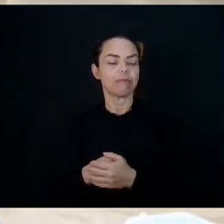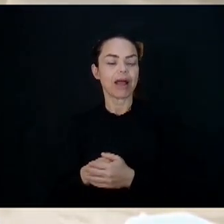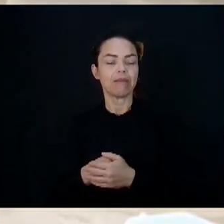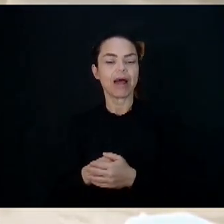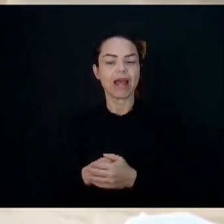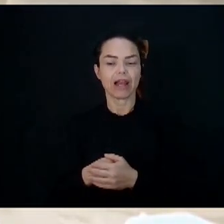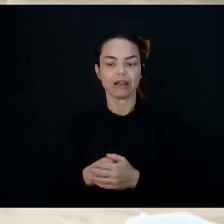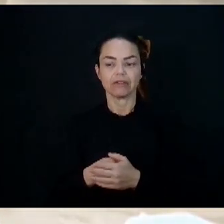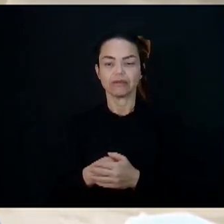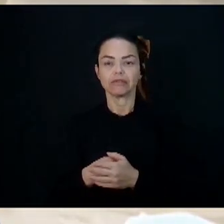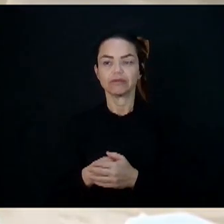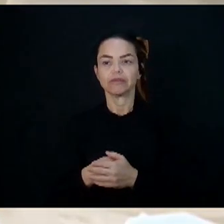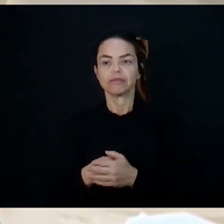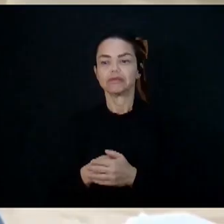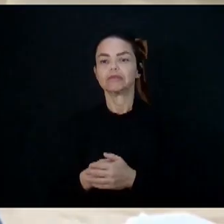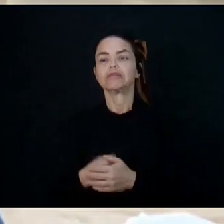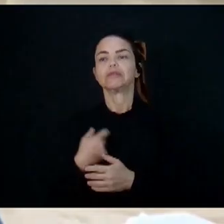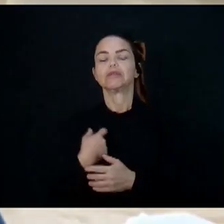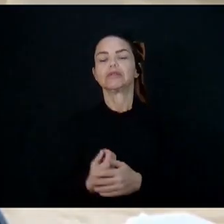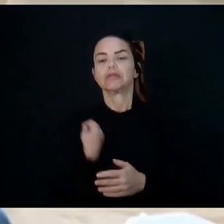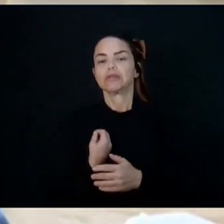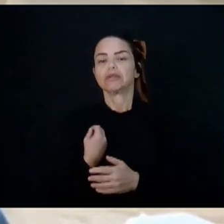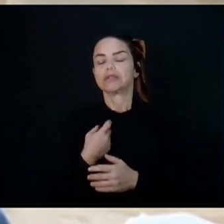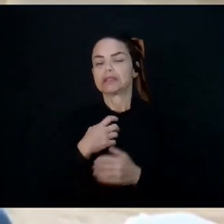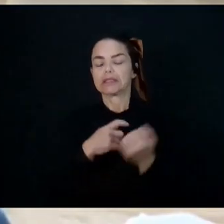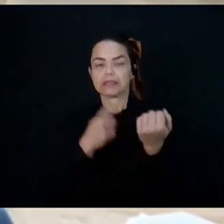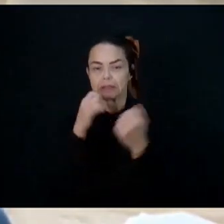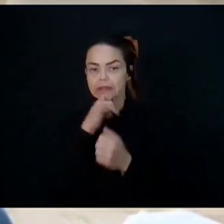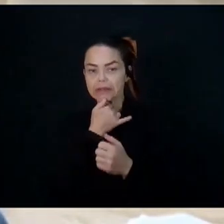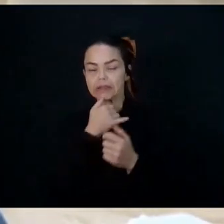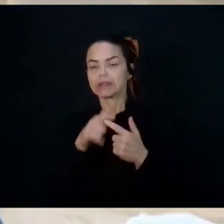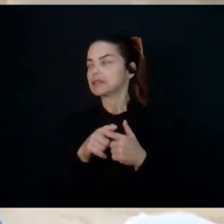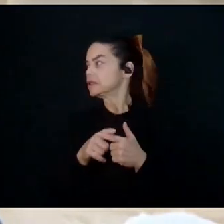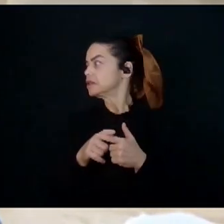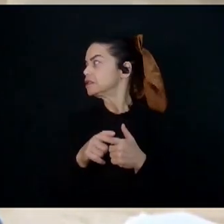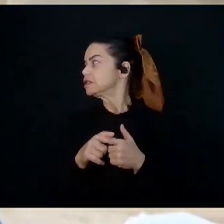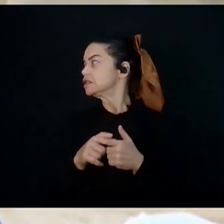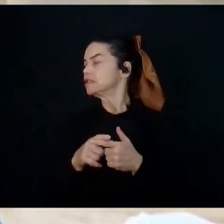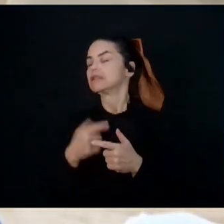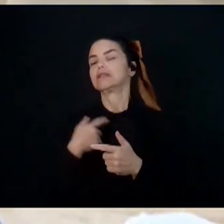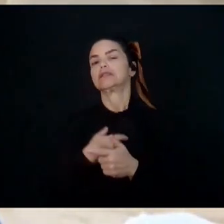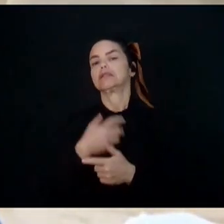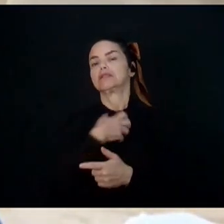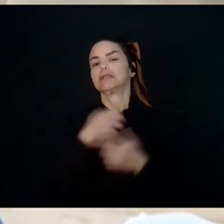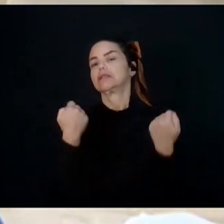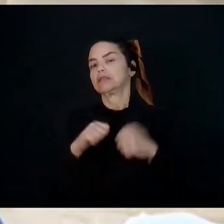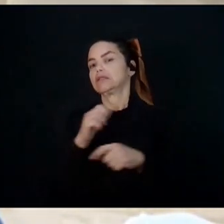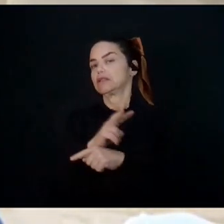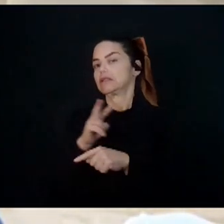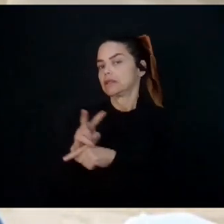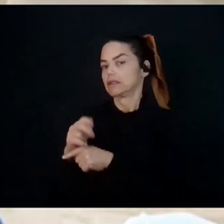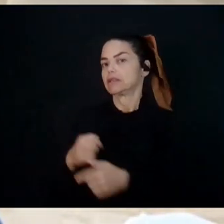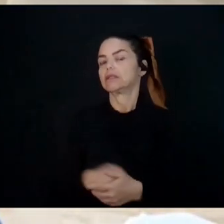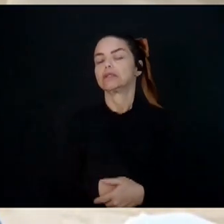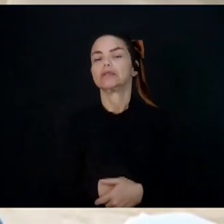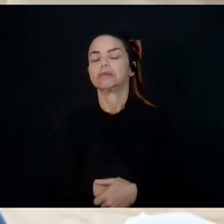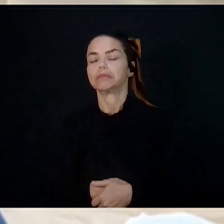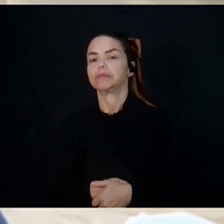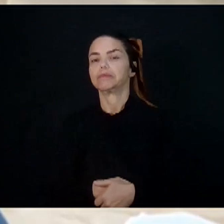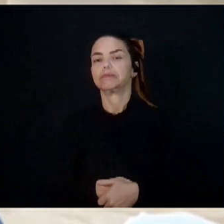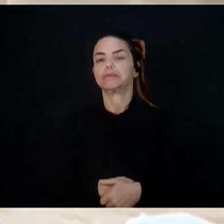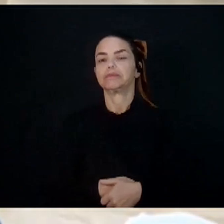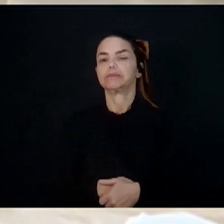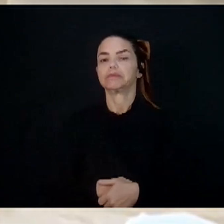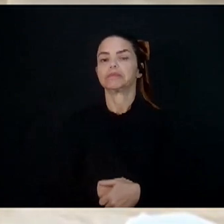culpa, tristeza, raiva. Então, essa família precisa ser muito cuidada e acolhida. Muito